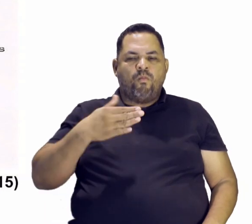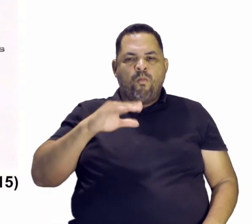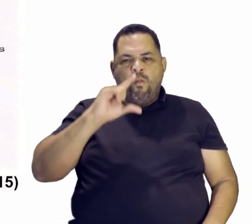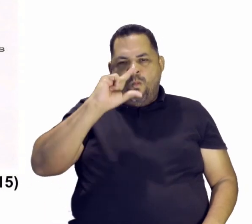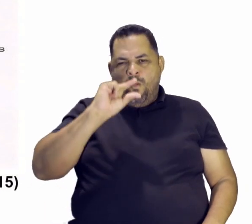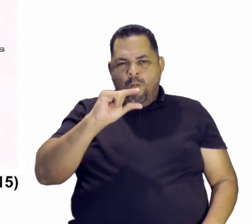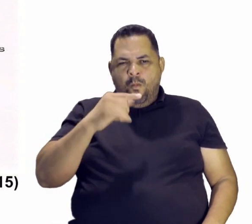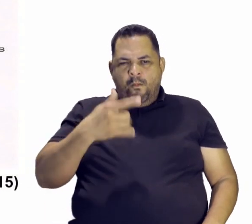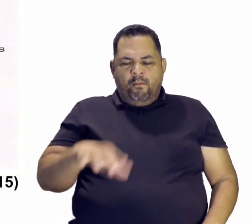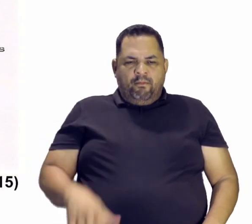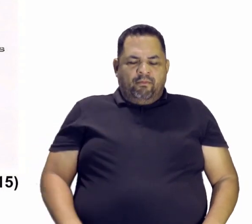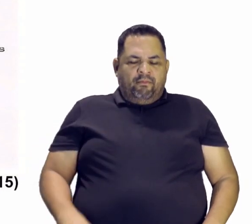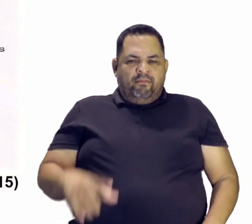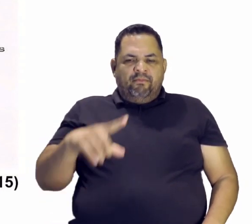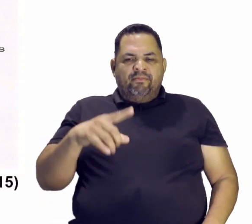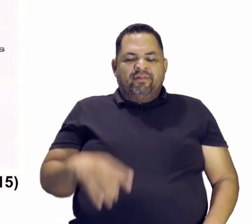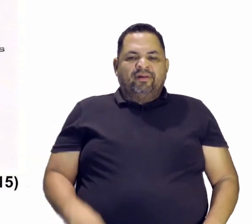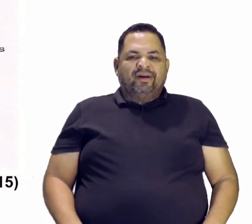tenho uma composição